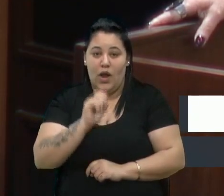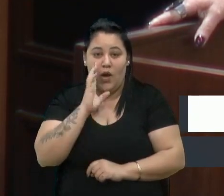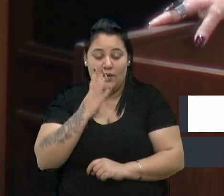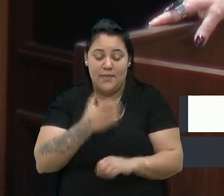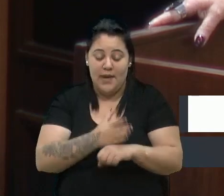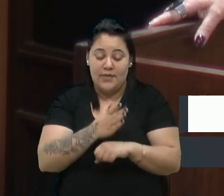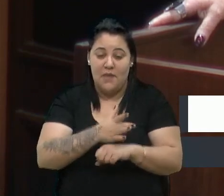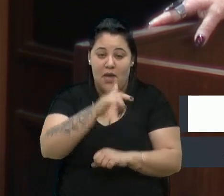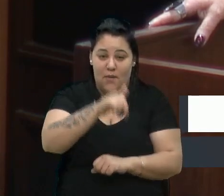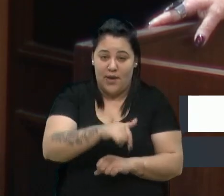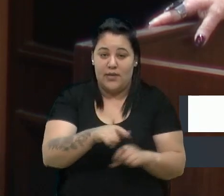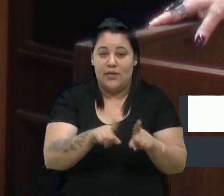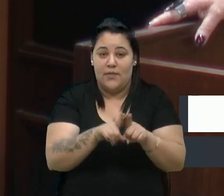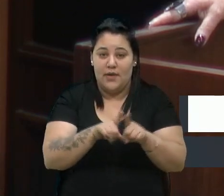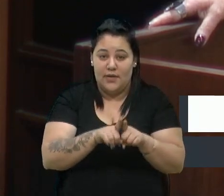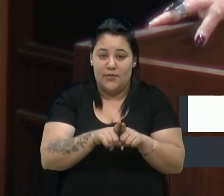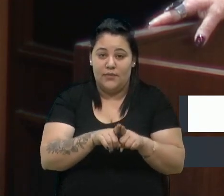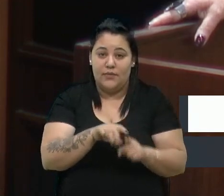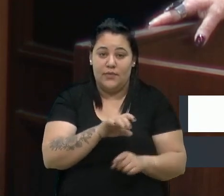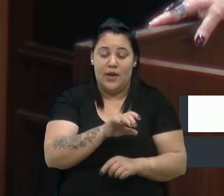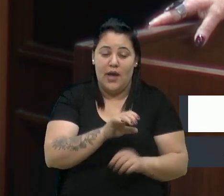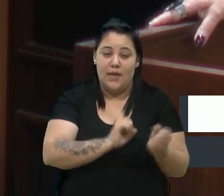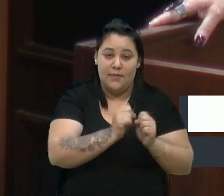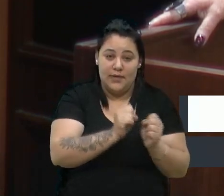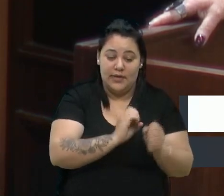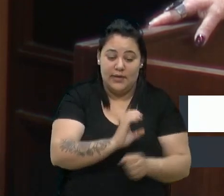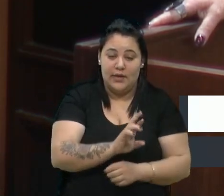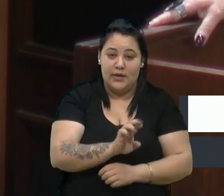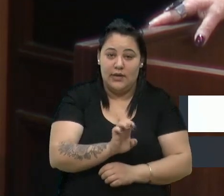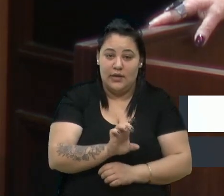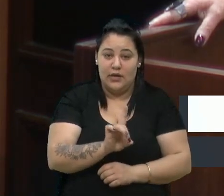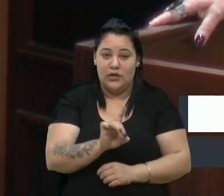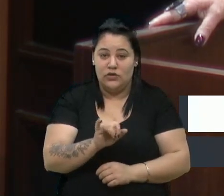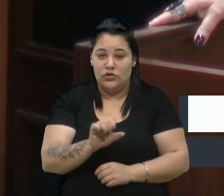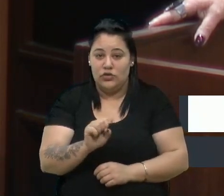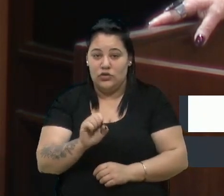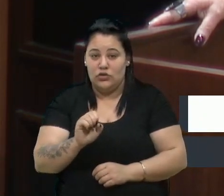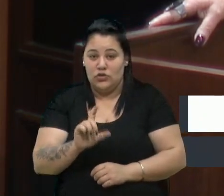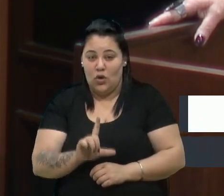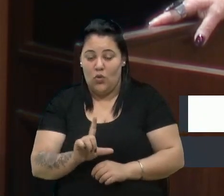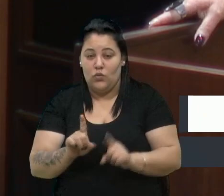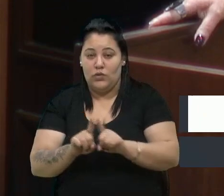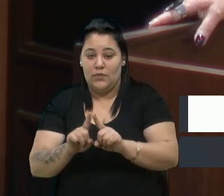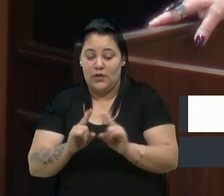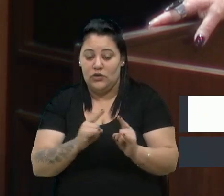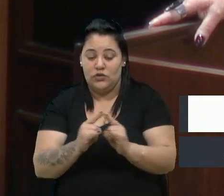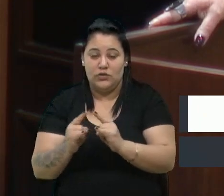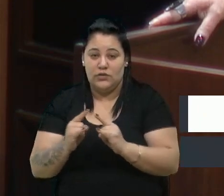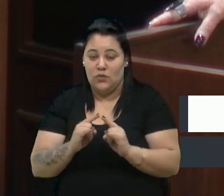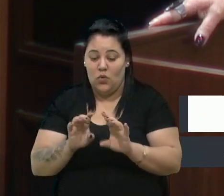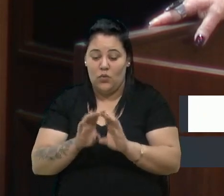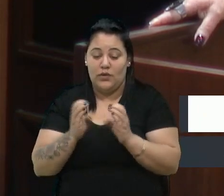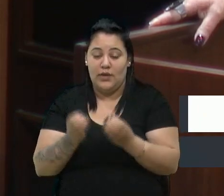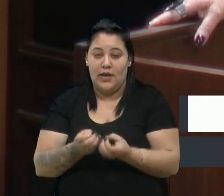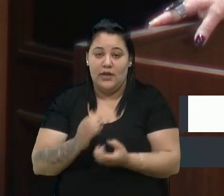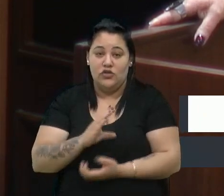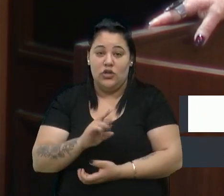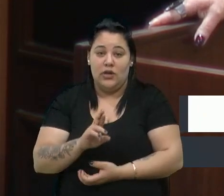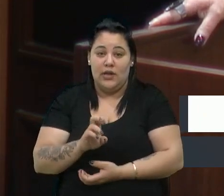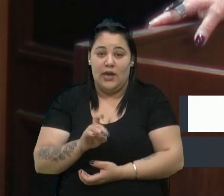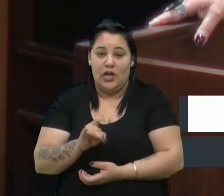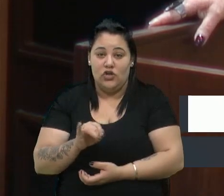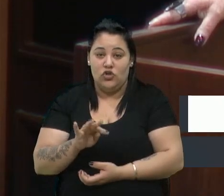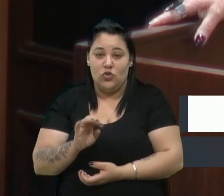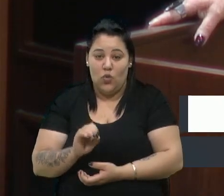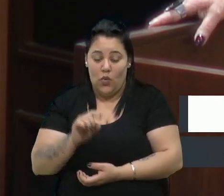aqui também a Credisol e a Instituição Comunitária de Crédito do município de Caxias do Sul,